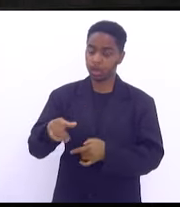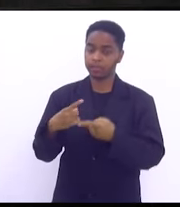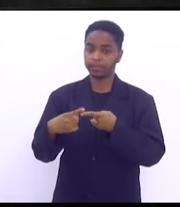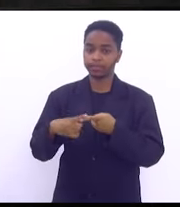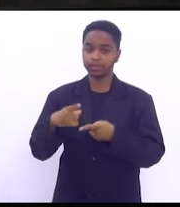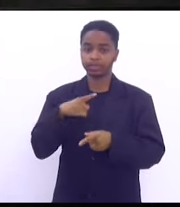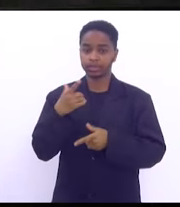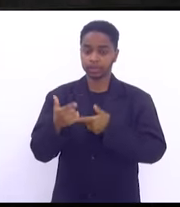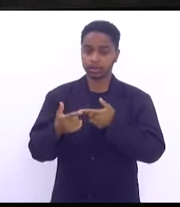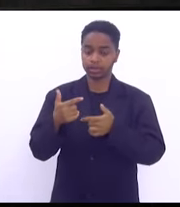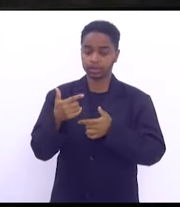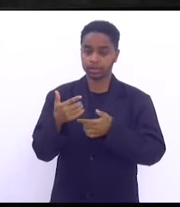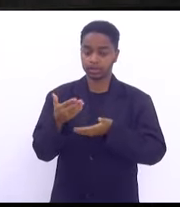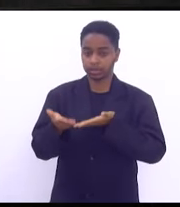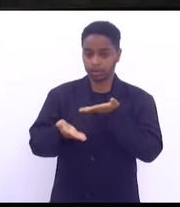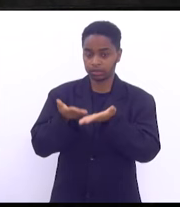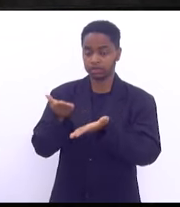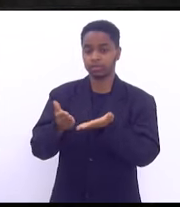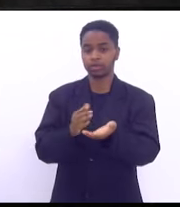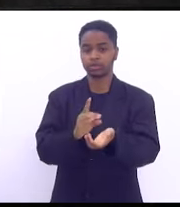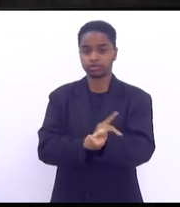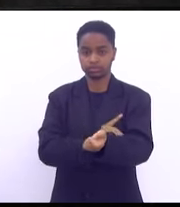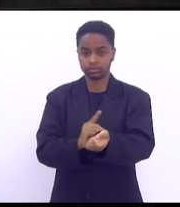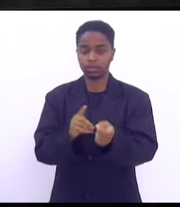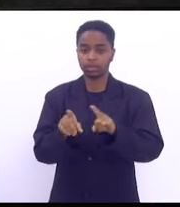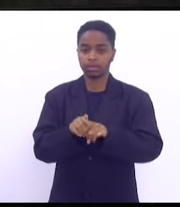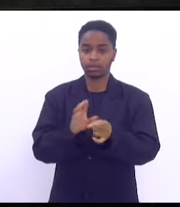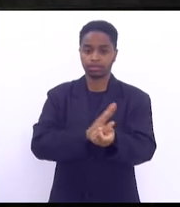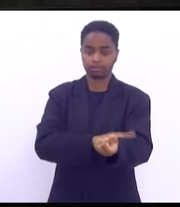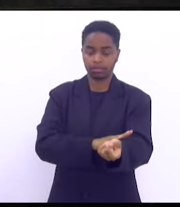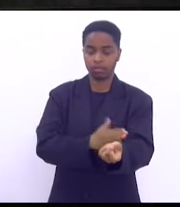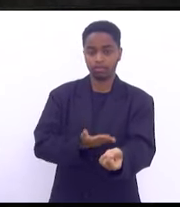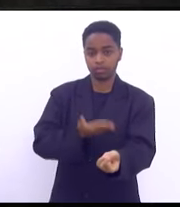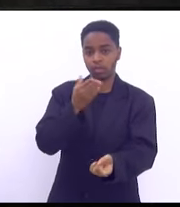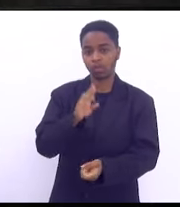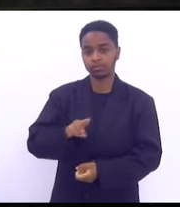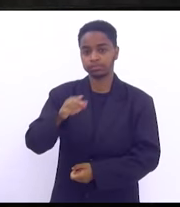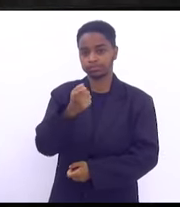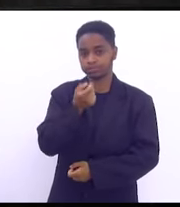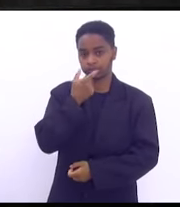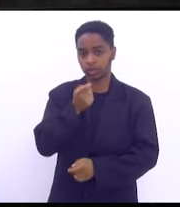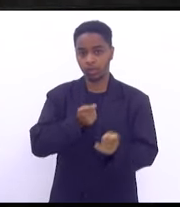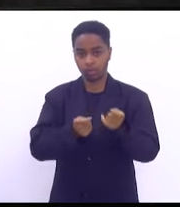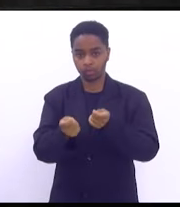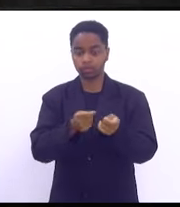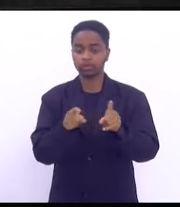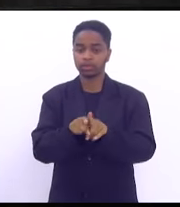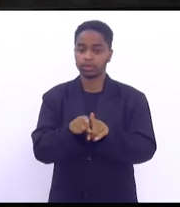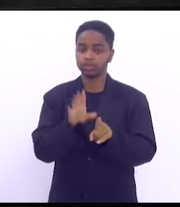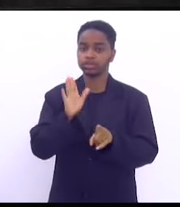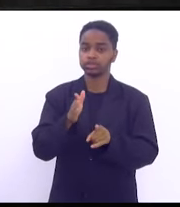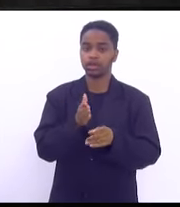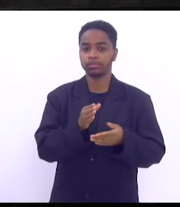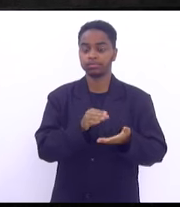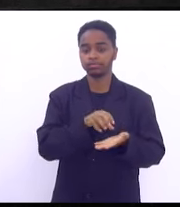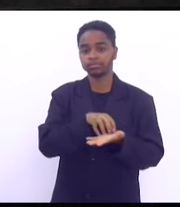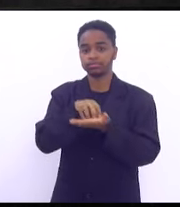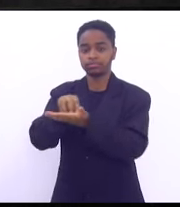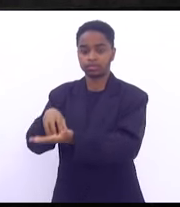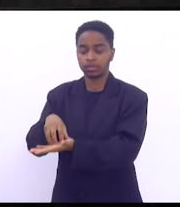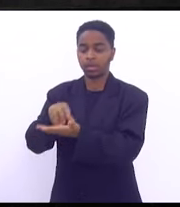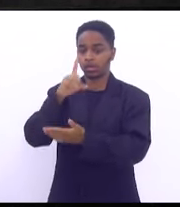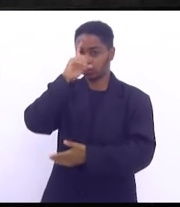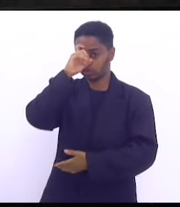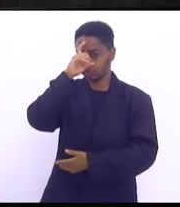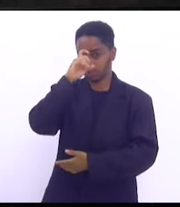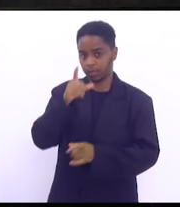para diabetes, hipertensão, fazendo uso de medicação controlada, inclusive já havendo sido encaminhado ao Hospital Regional de Asa Norte,